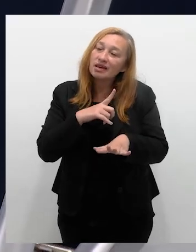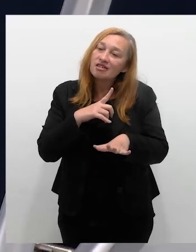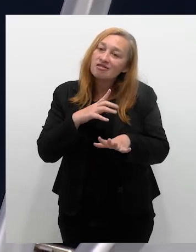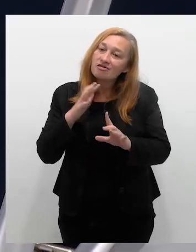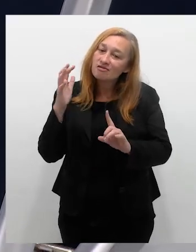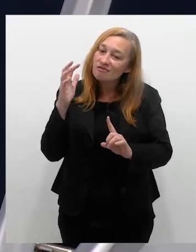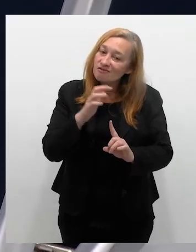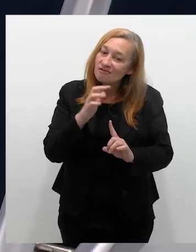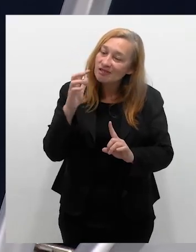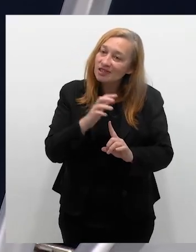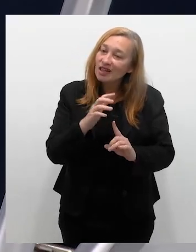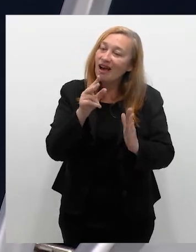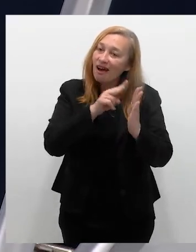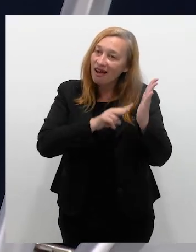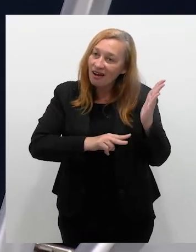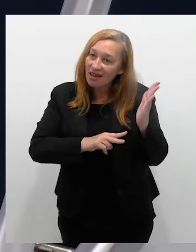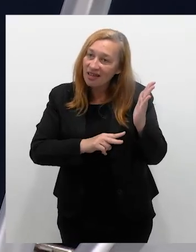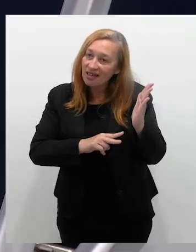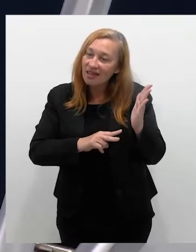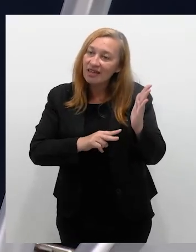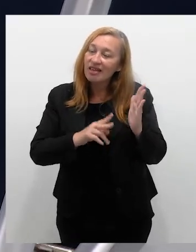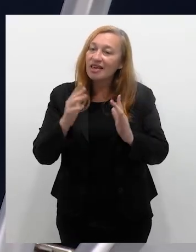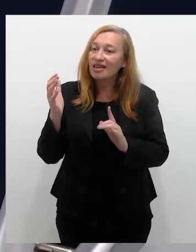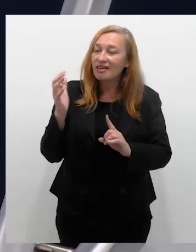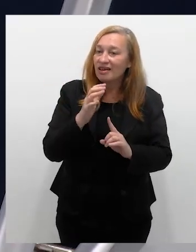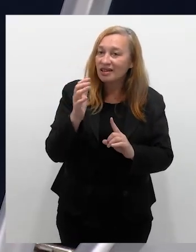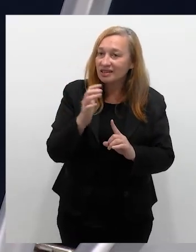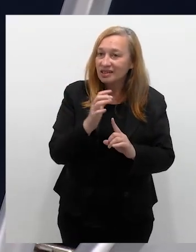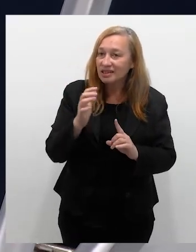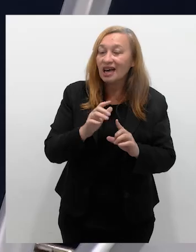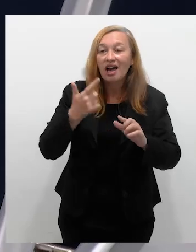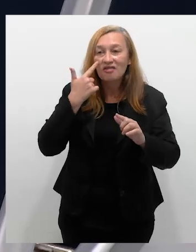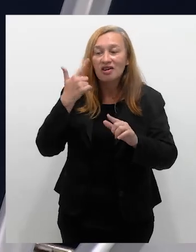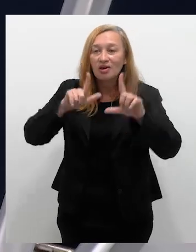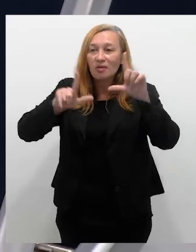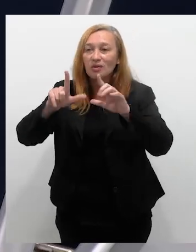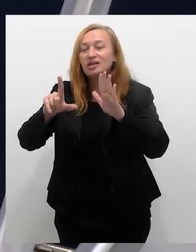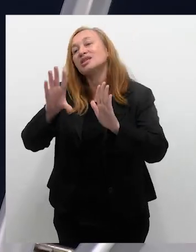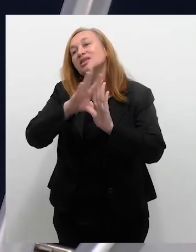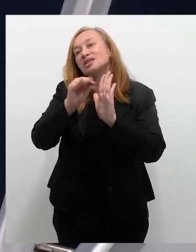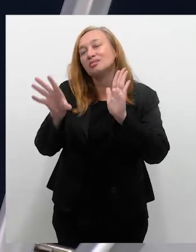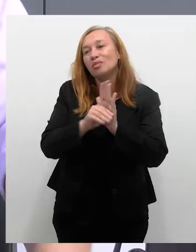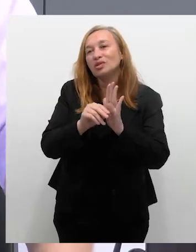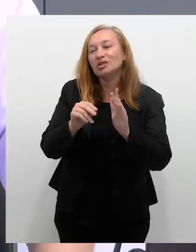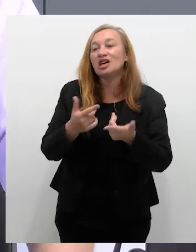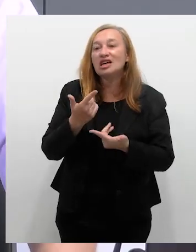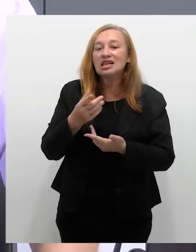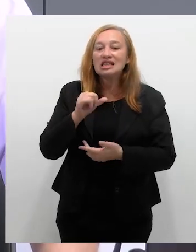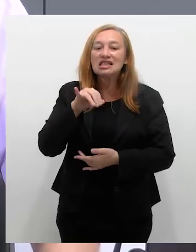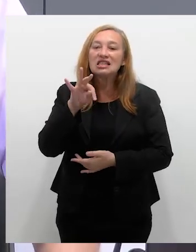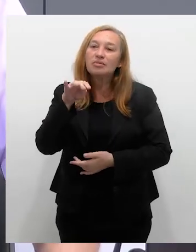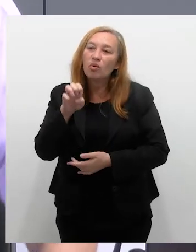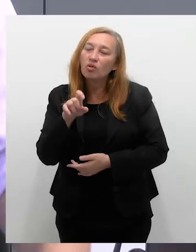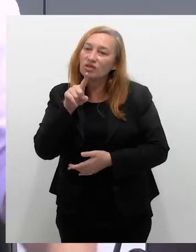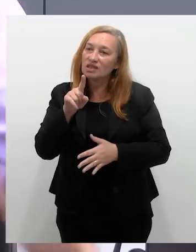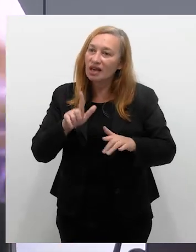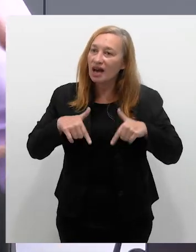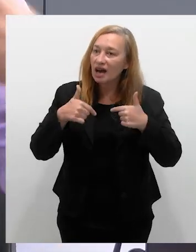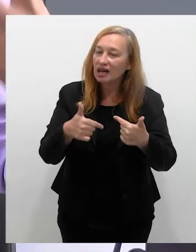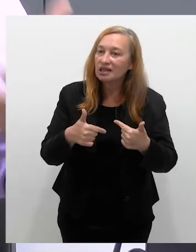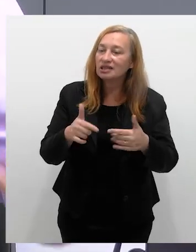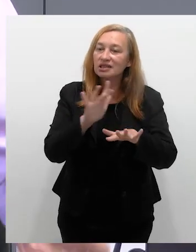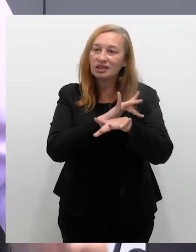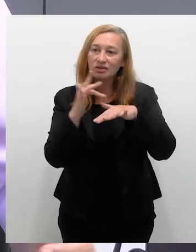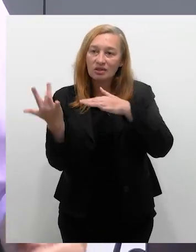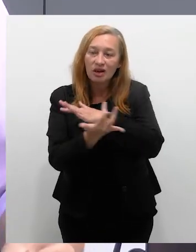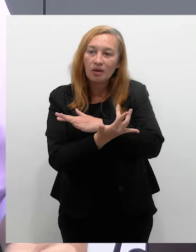que forçar a ler e forçar a assistir coisas boas de conteúdo. É isso. Simone, você é muito